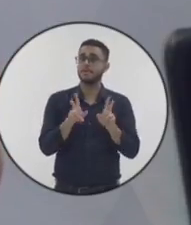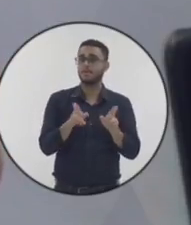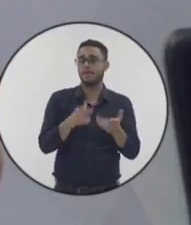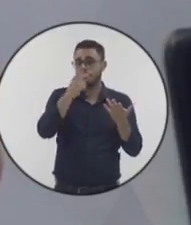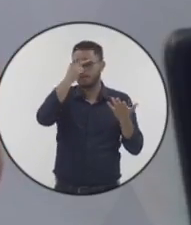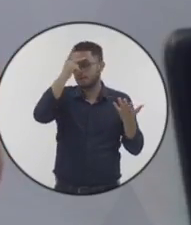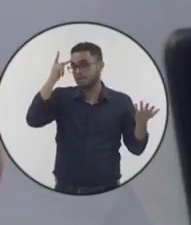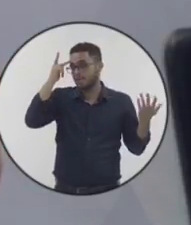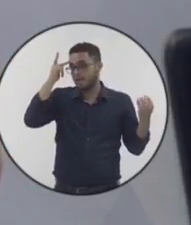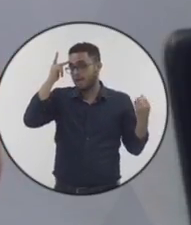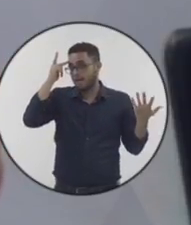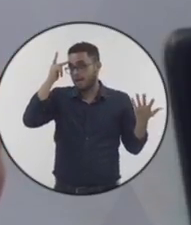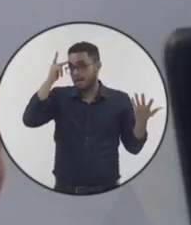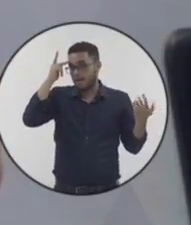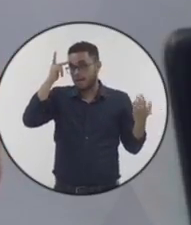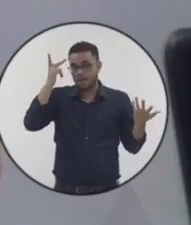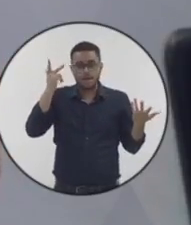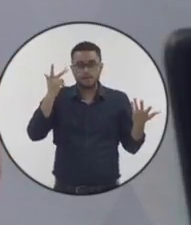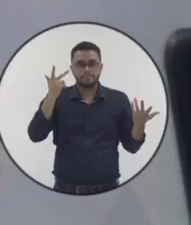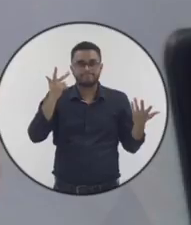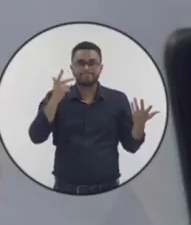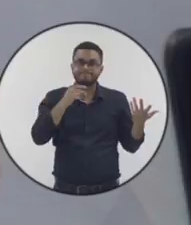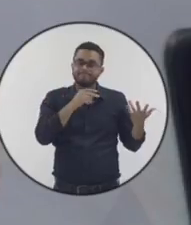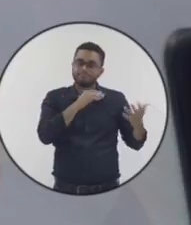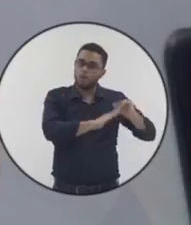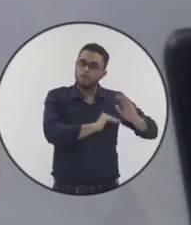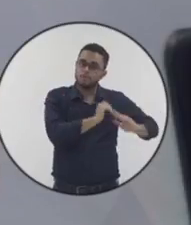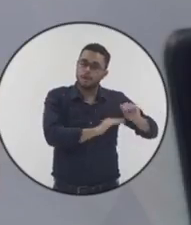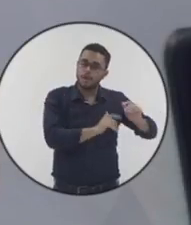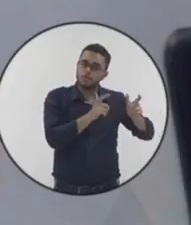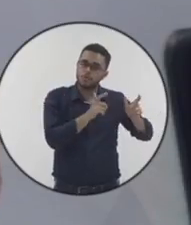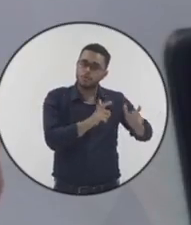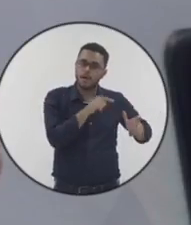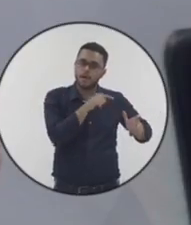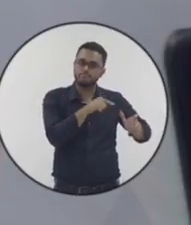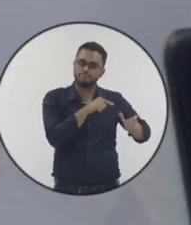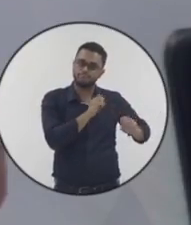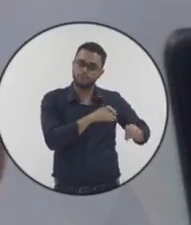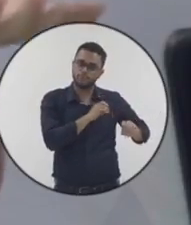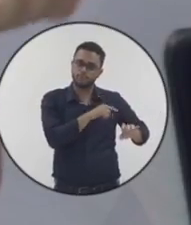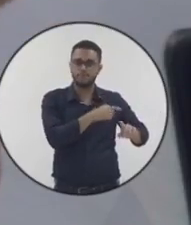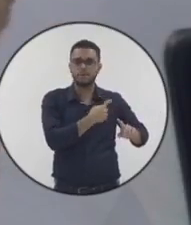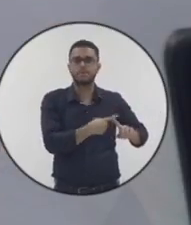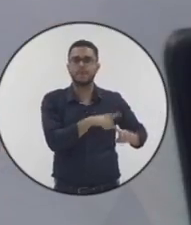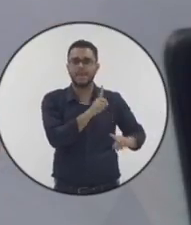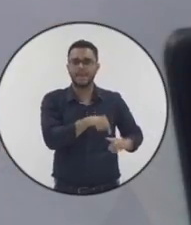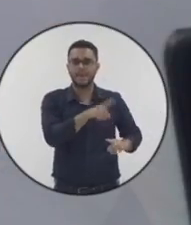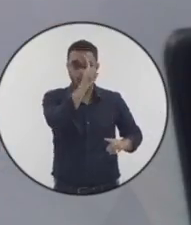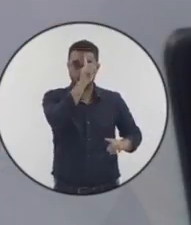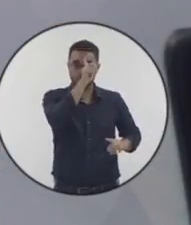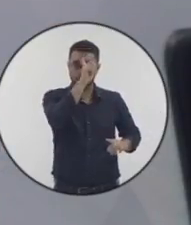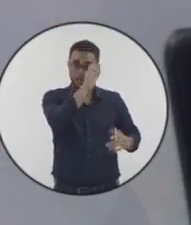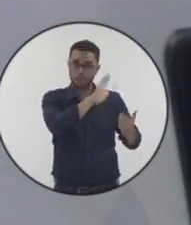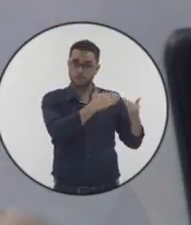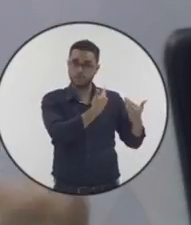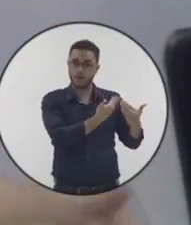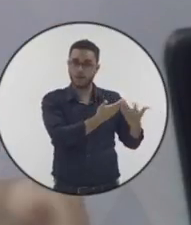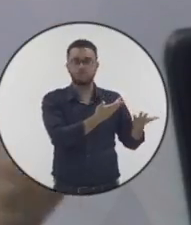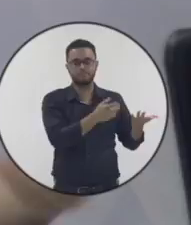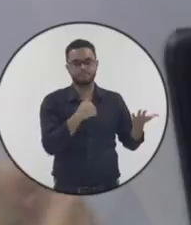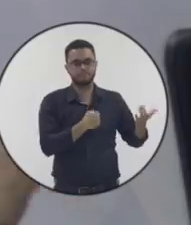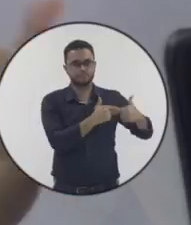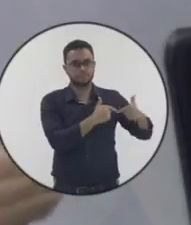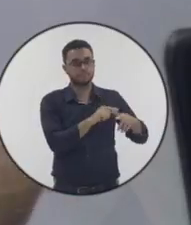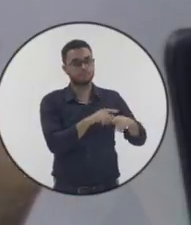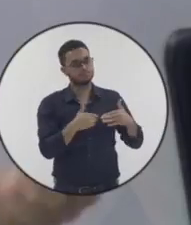enquanto profissional que está no espaço também de formação, né, é um hospital-escola que a gente trabalha. Então, é preciso, de